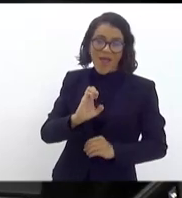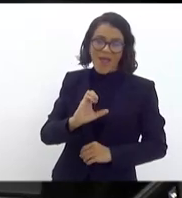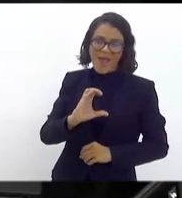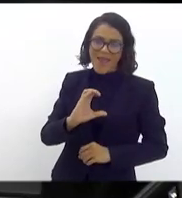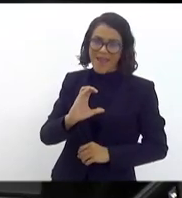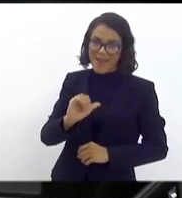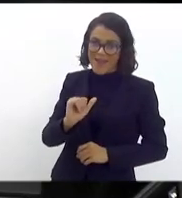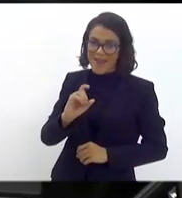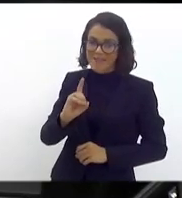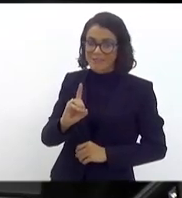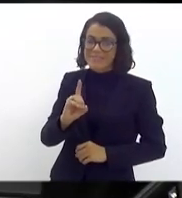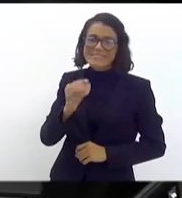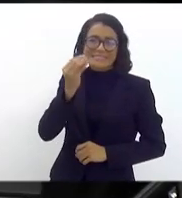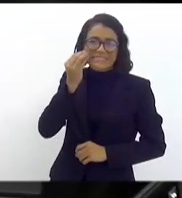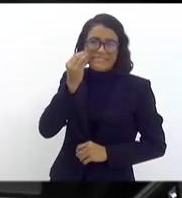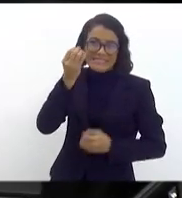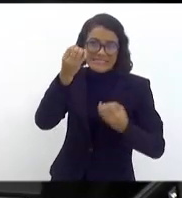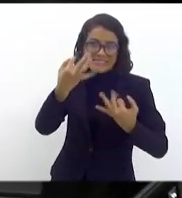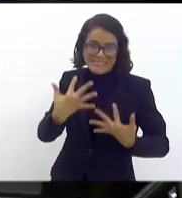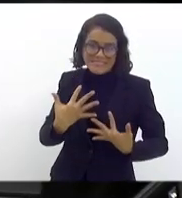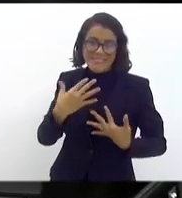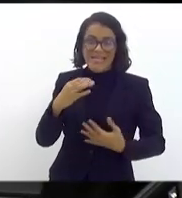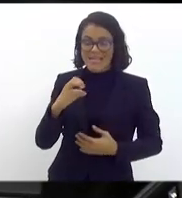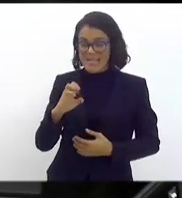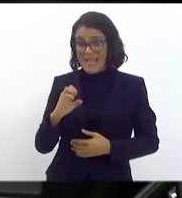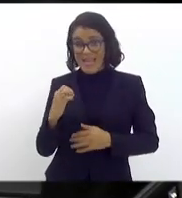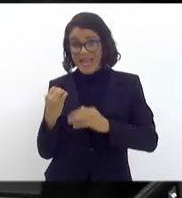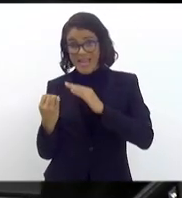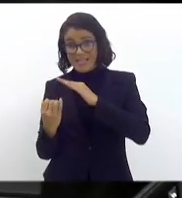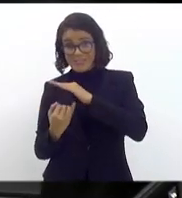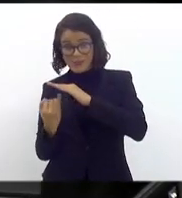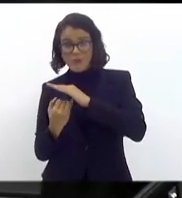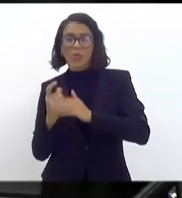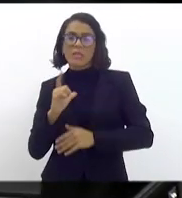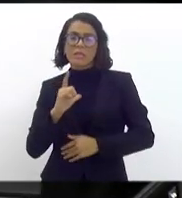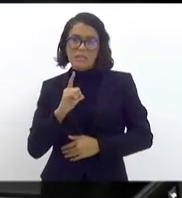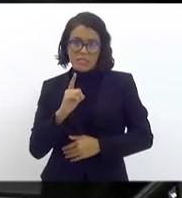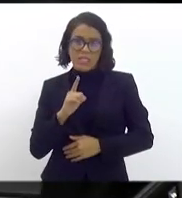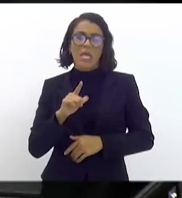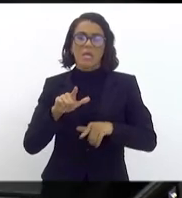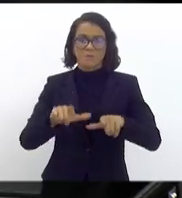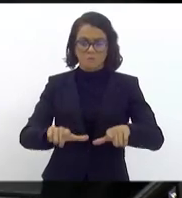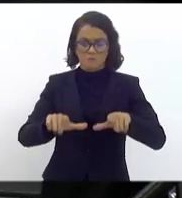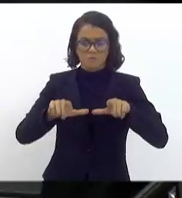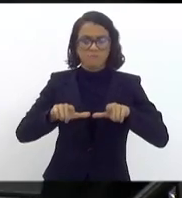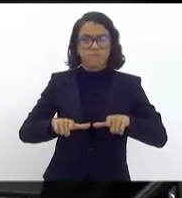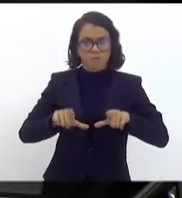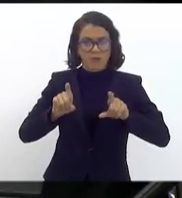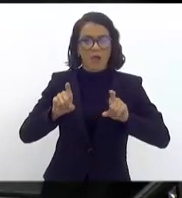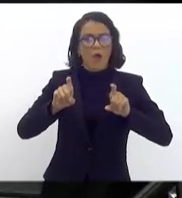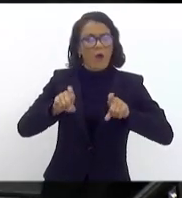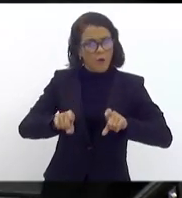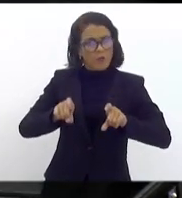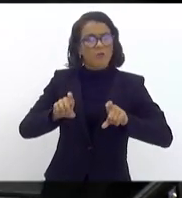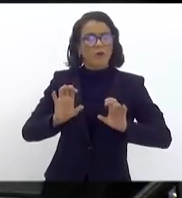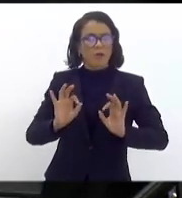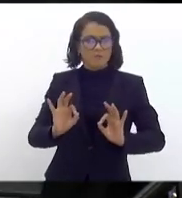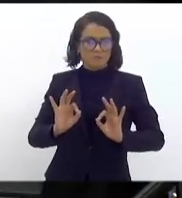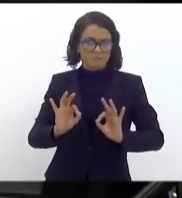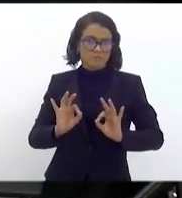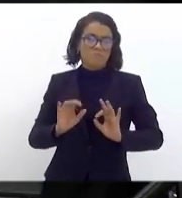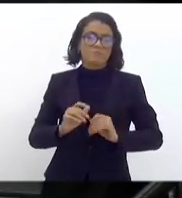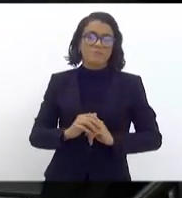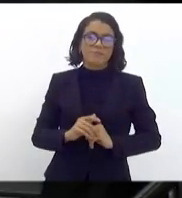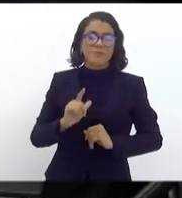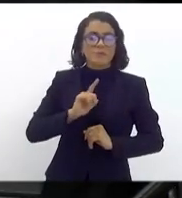tentar explicar. O ECAD tem mandato outorgado pelos titulares, como eu expliquei quais são,